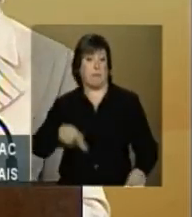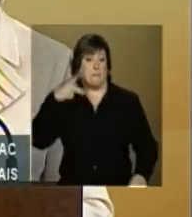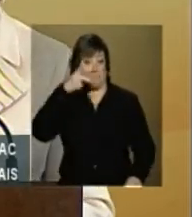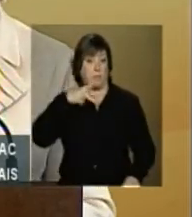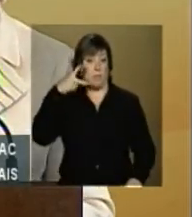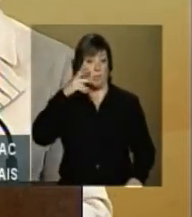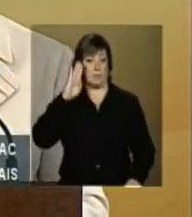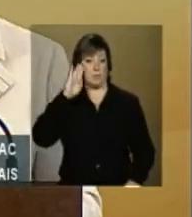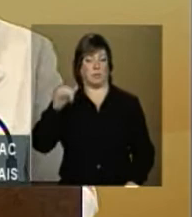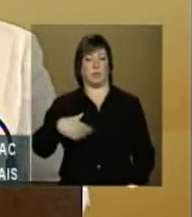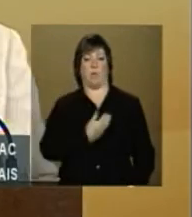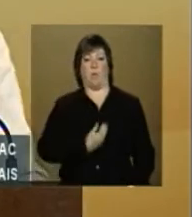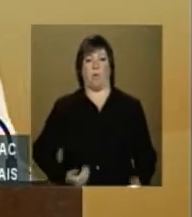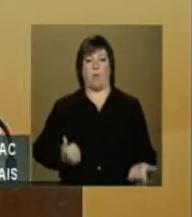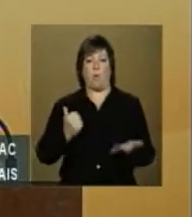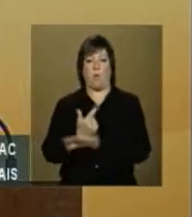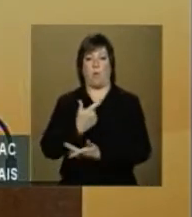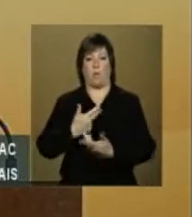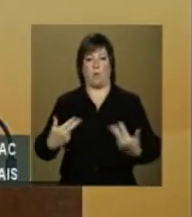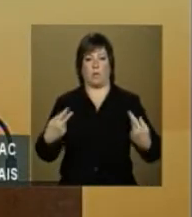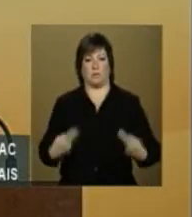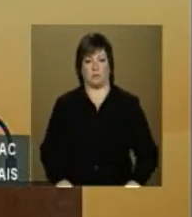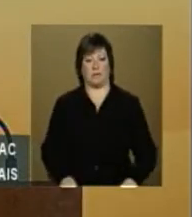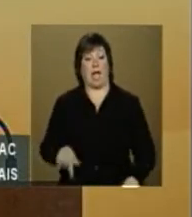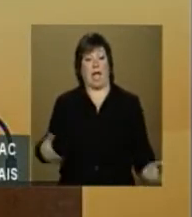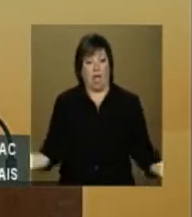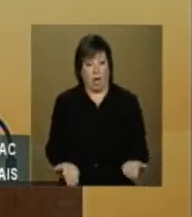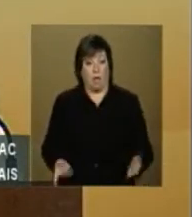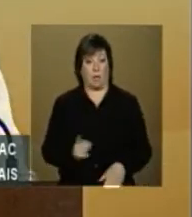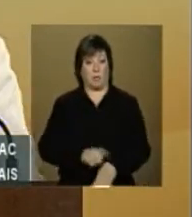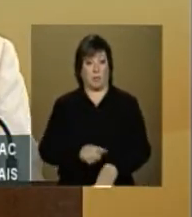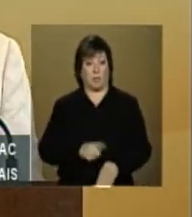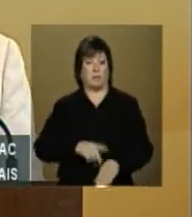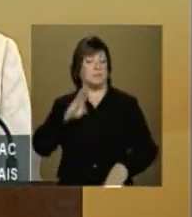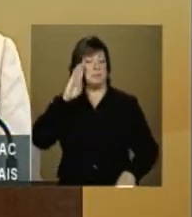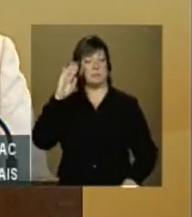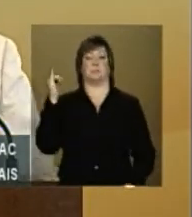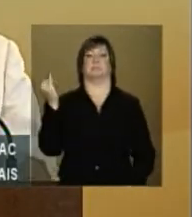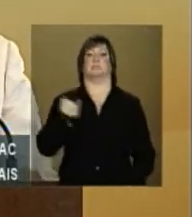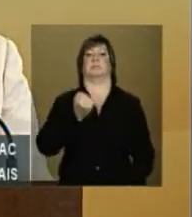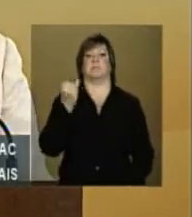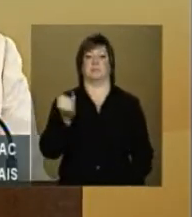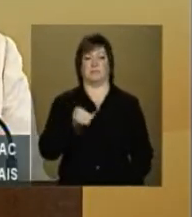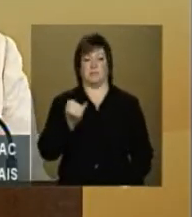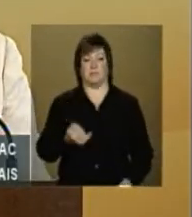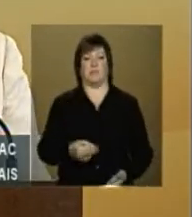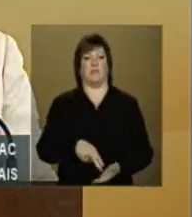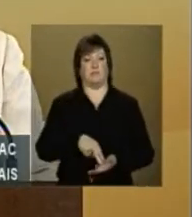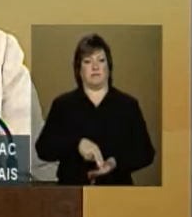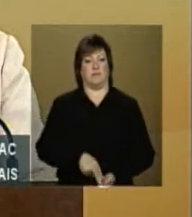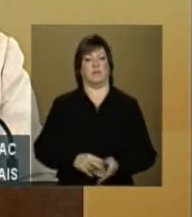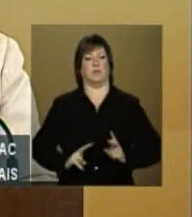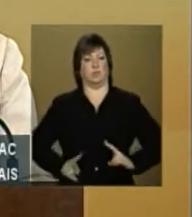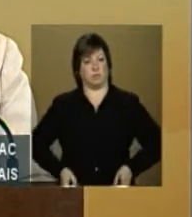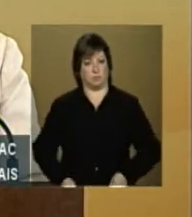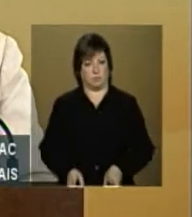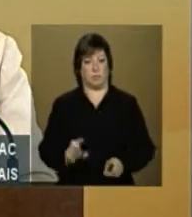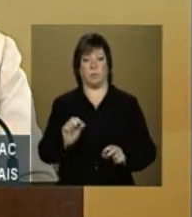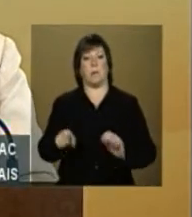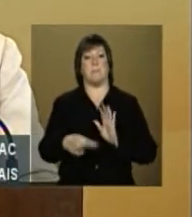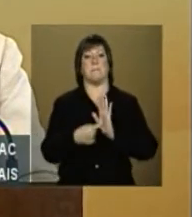compras governamentais, ela, nesse momento, é, sobretudo, uma afirmação que